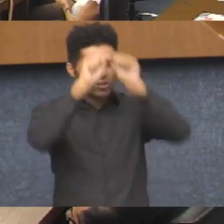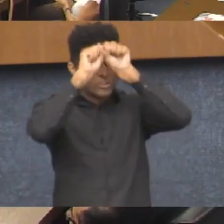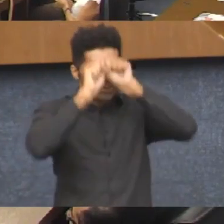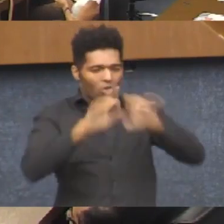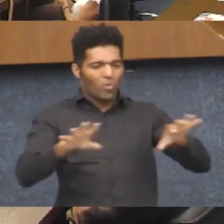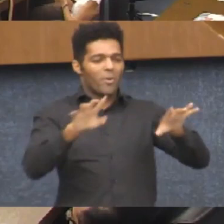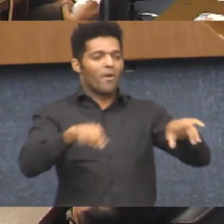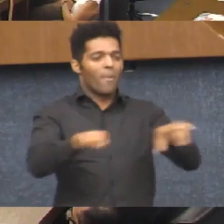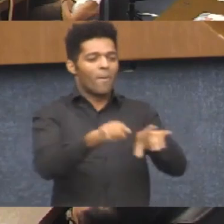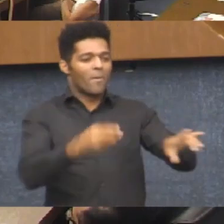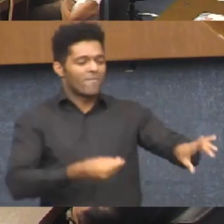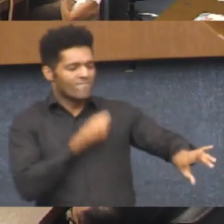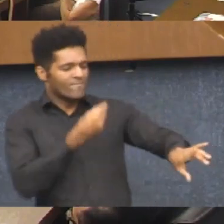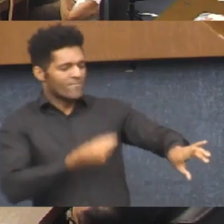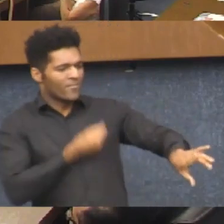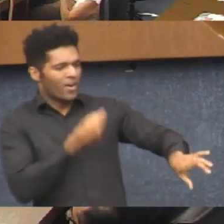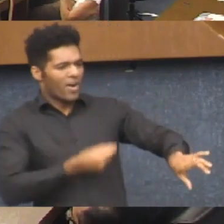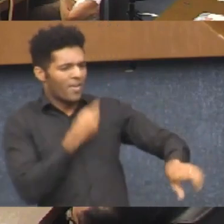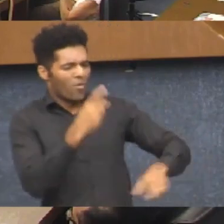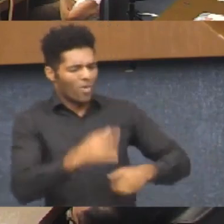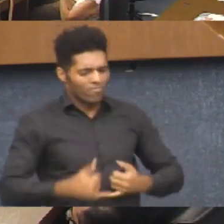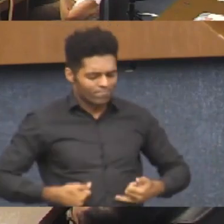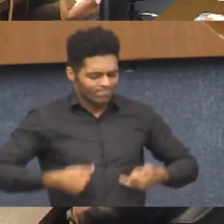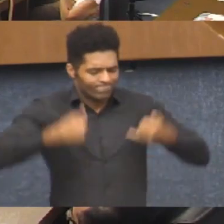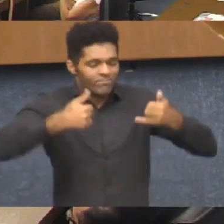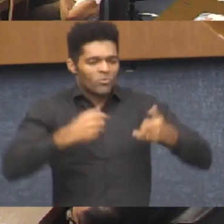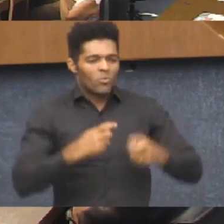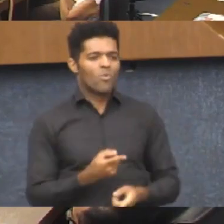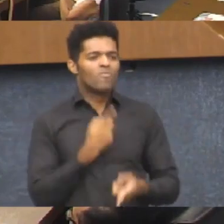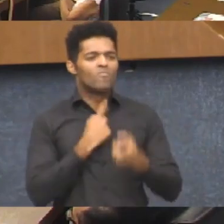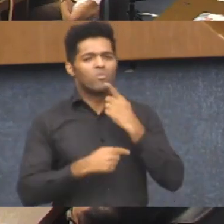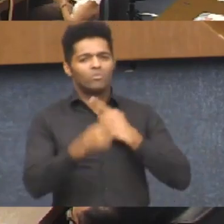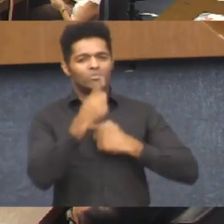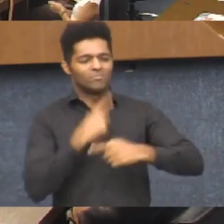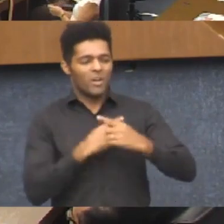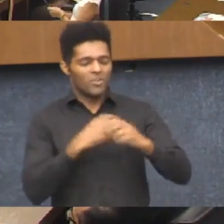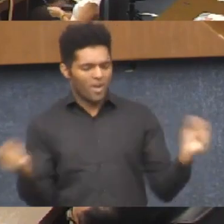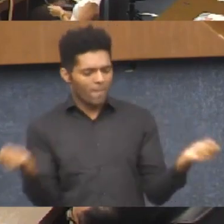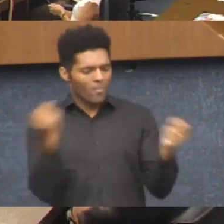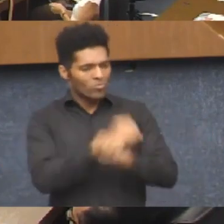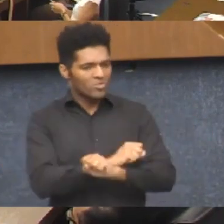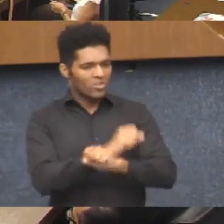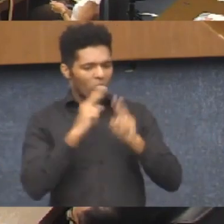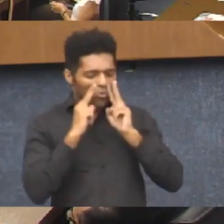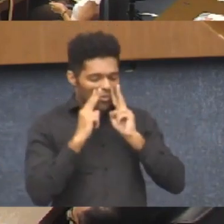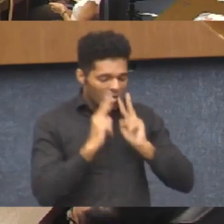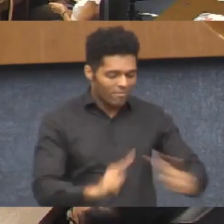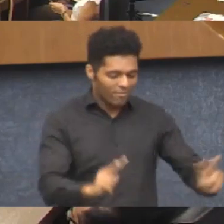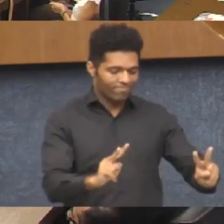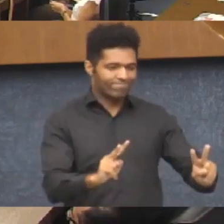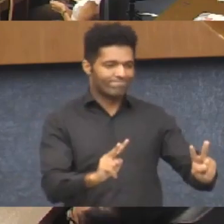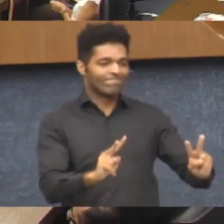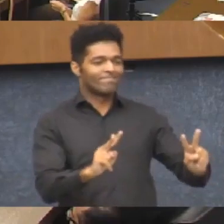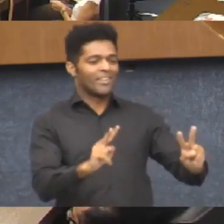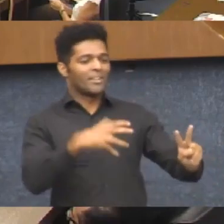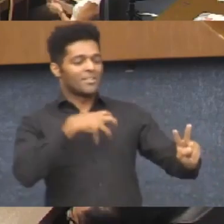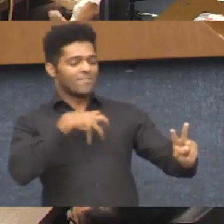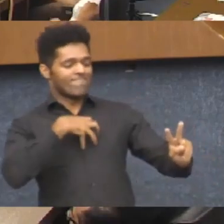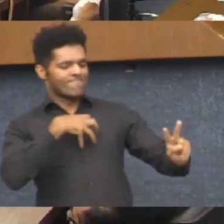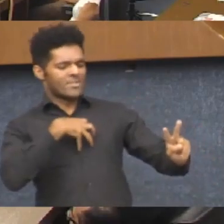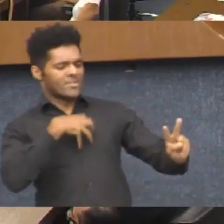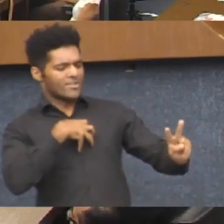incendeiam a vida com tamanha vontade que é impossível olhar para eles